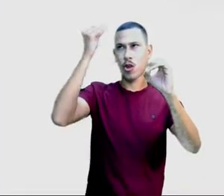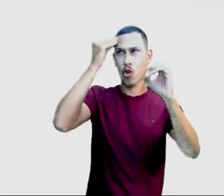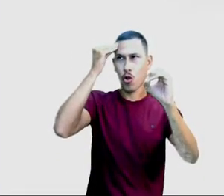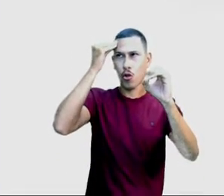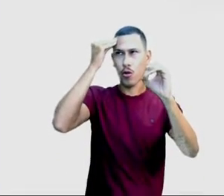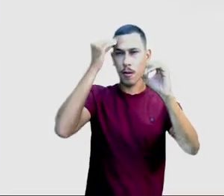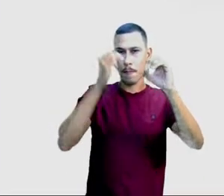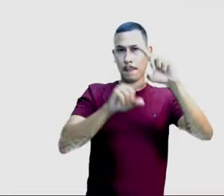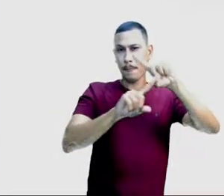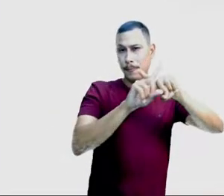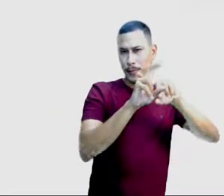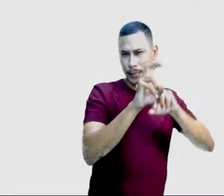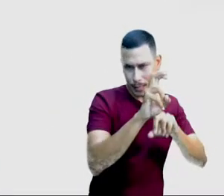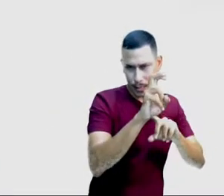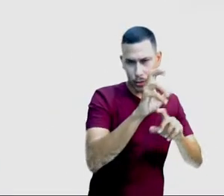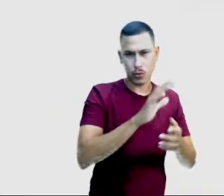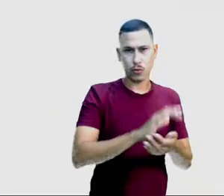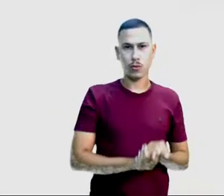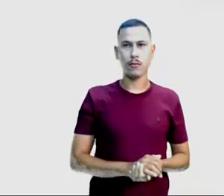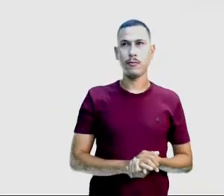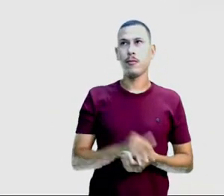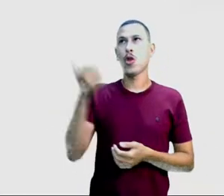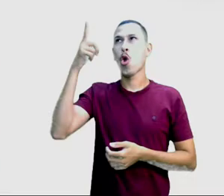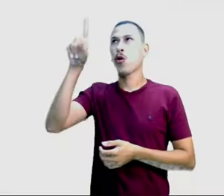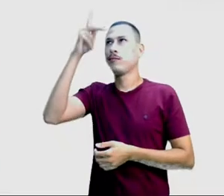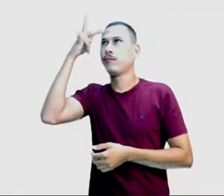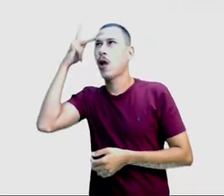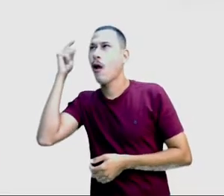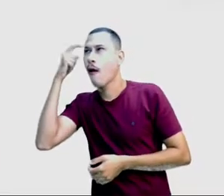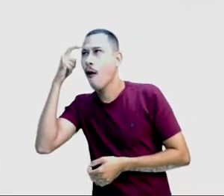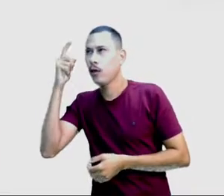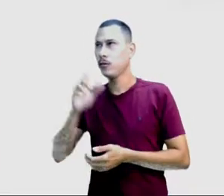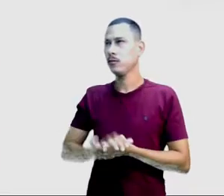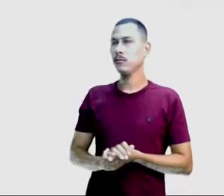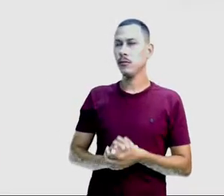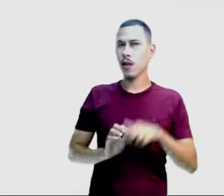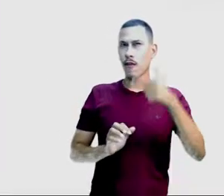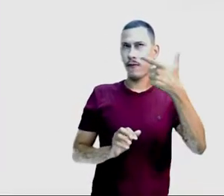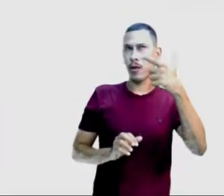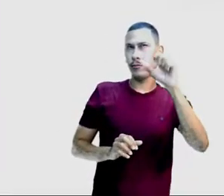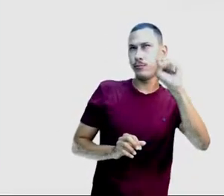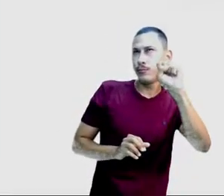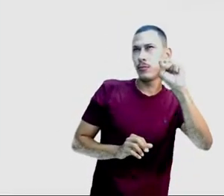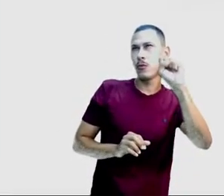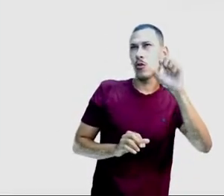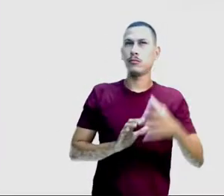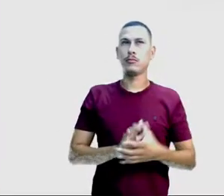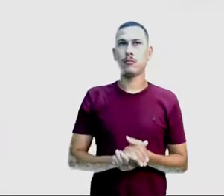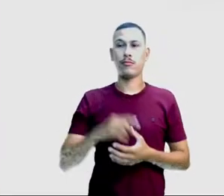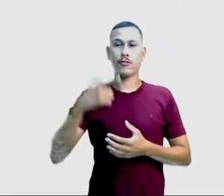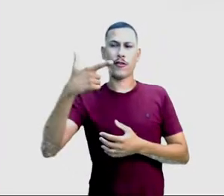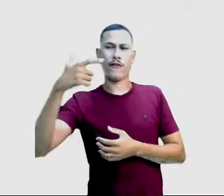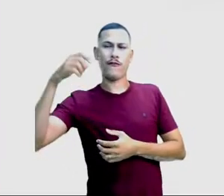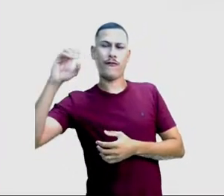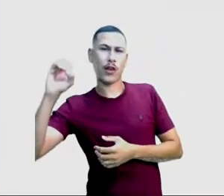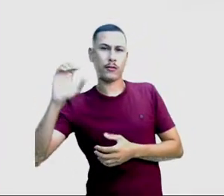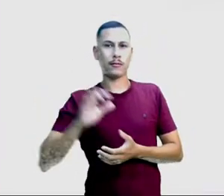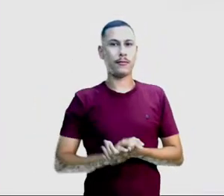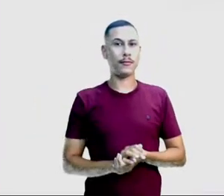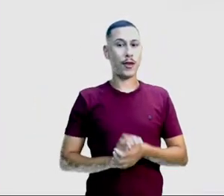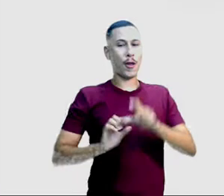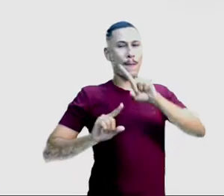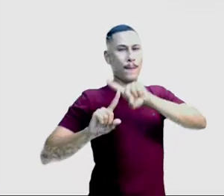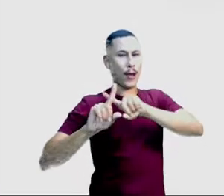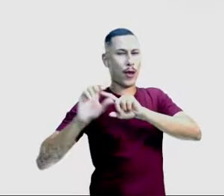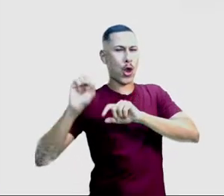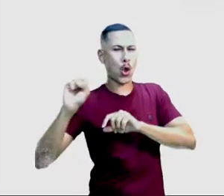unidade mais 5. Aí o outro está pensando, eu tenho 28, tenho 20 mais 8.